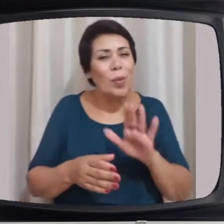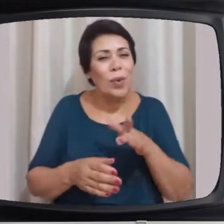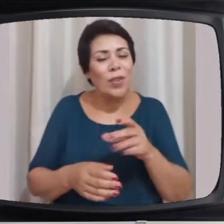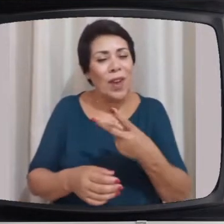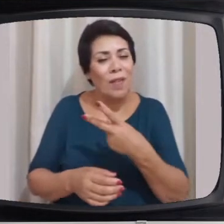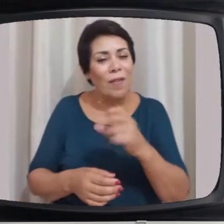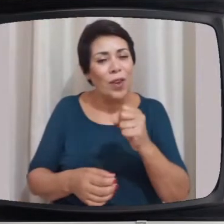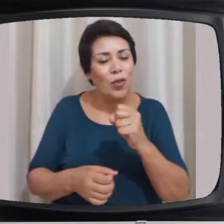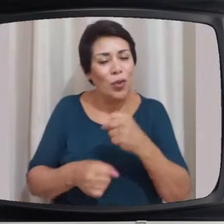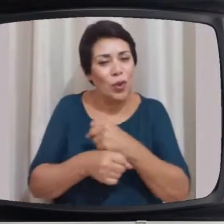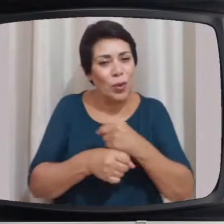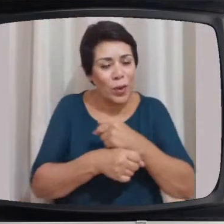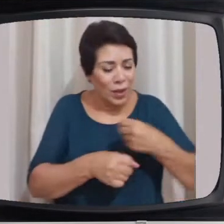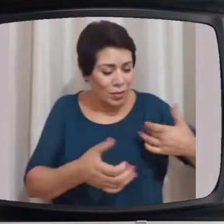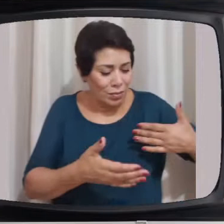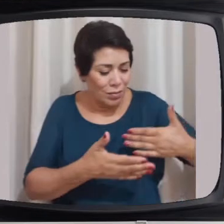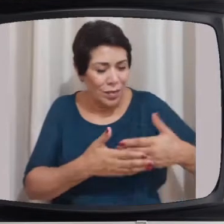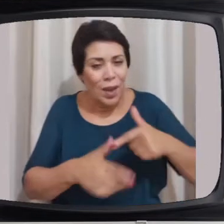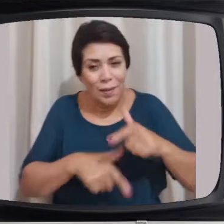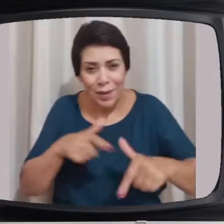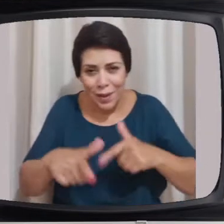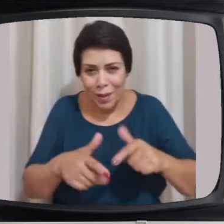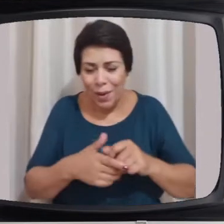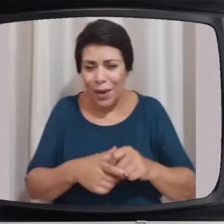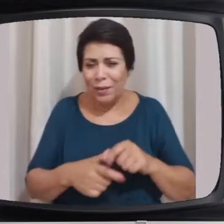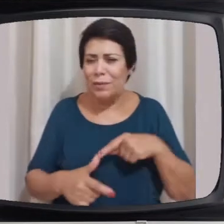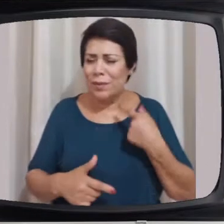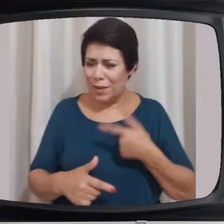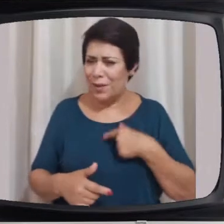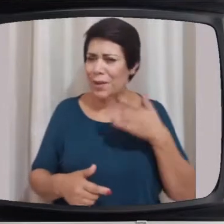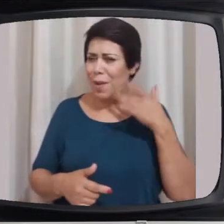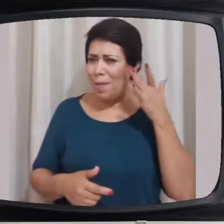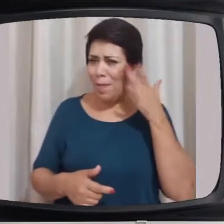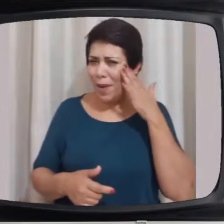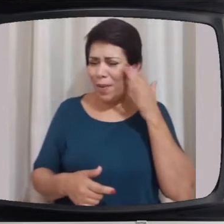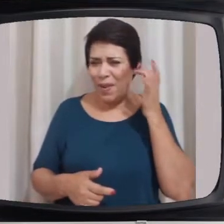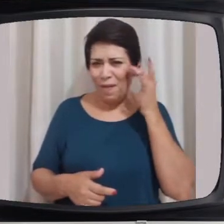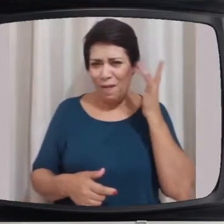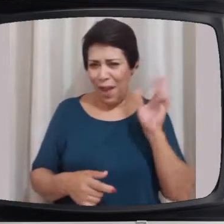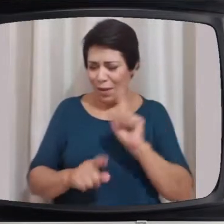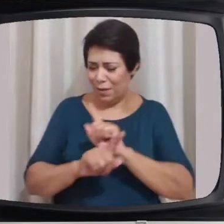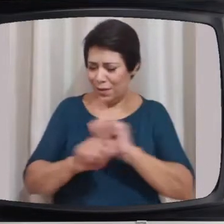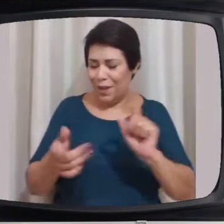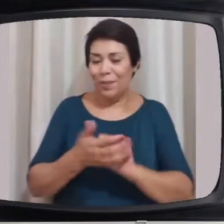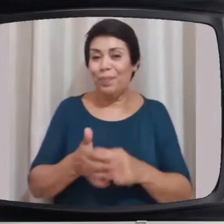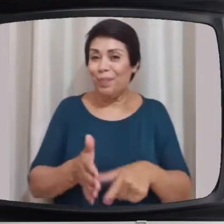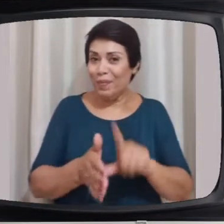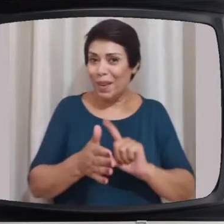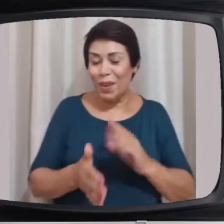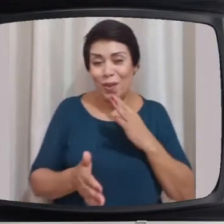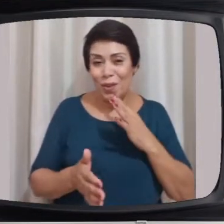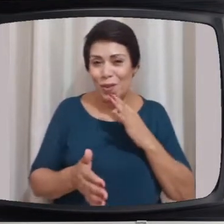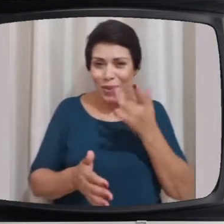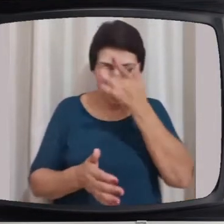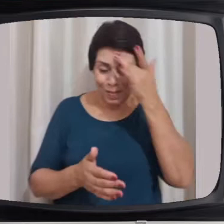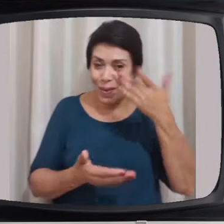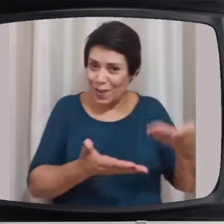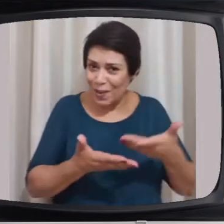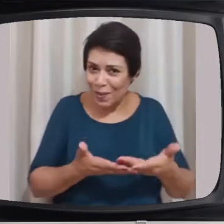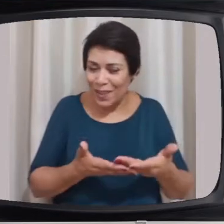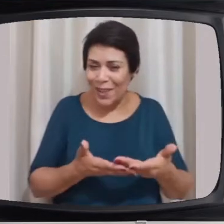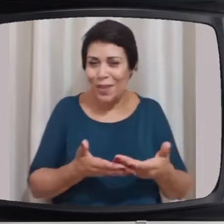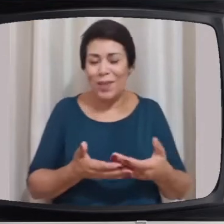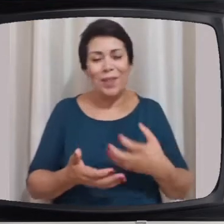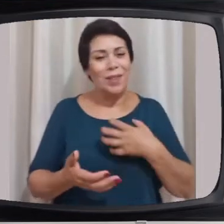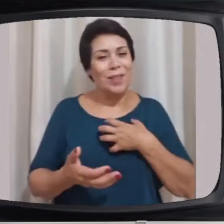28 anos de carreira e a gente sabe que isso não é para qualquer um. Antes de conhecer os nossos convidados de uma maneira